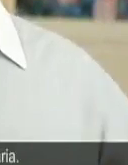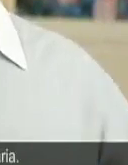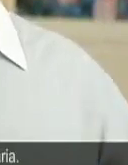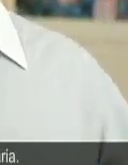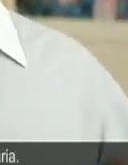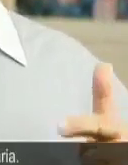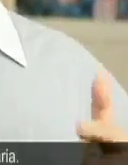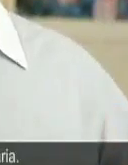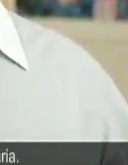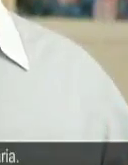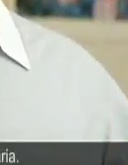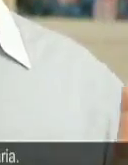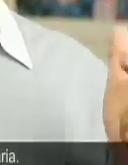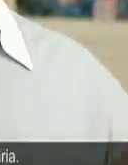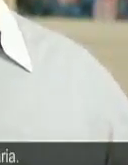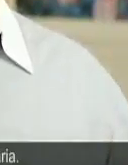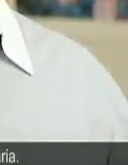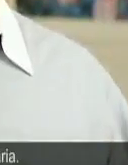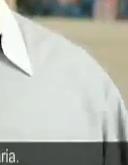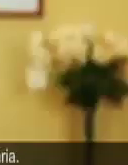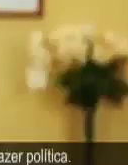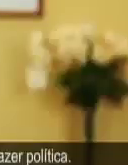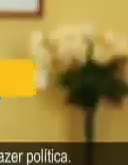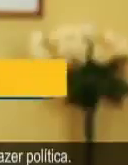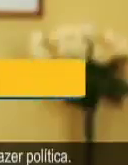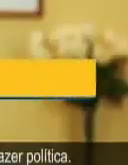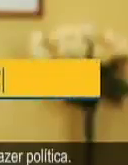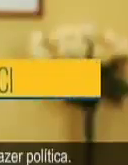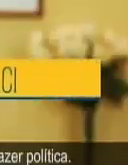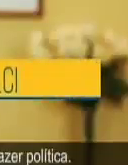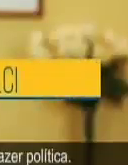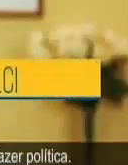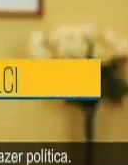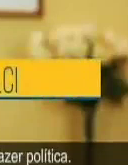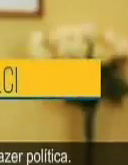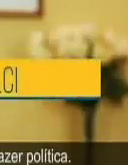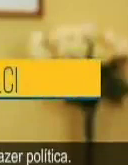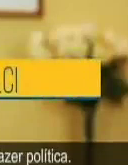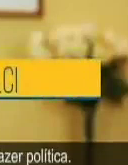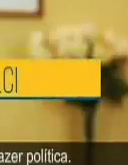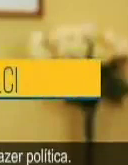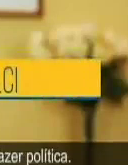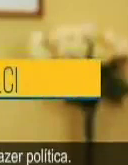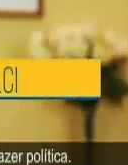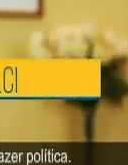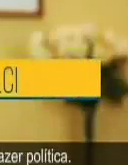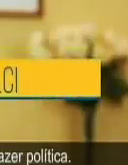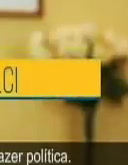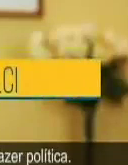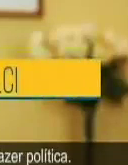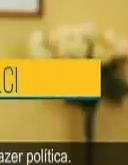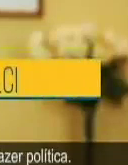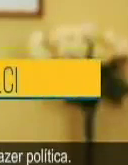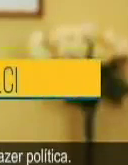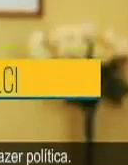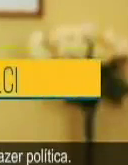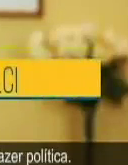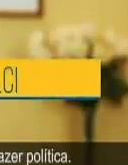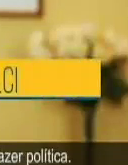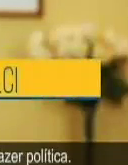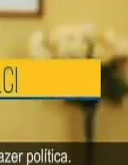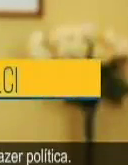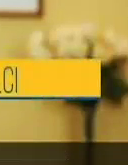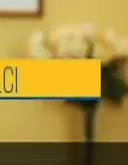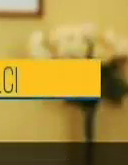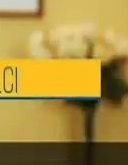sociedade livre, justa e solidária. Você, brasiliense de bem, que acredita em uma nova forma de